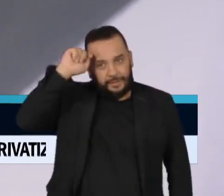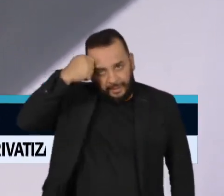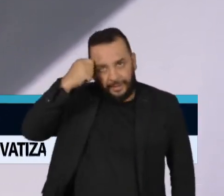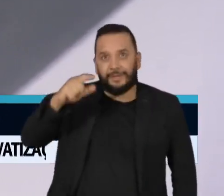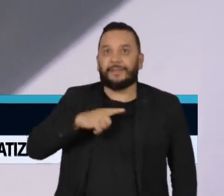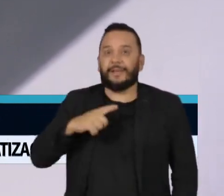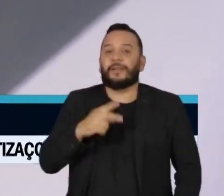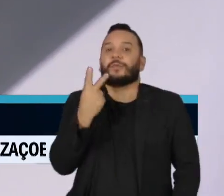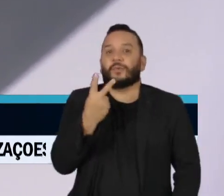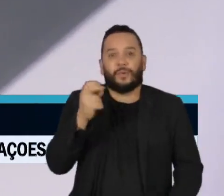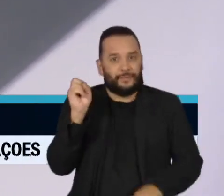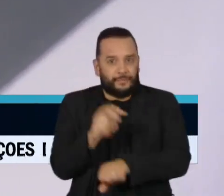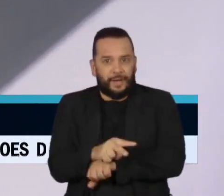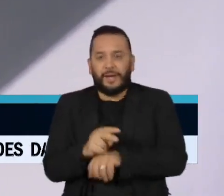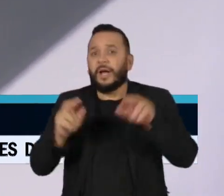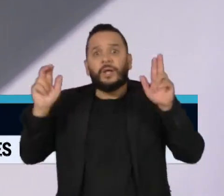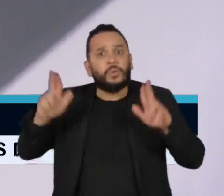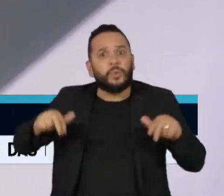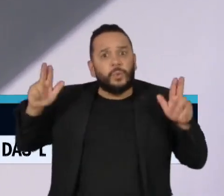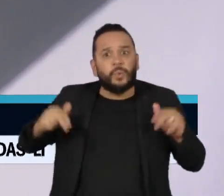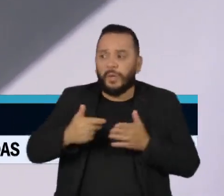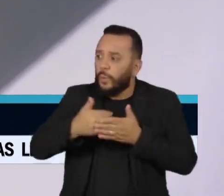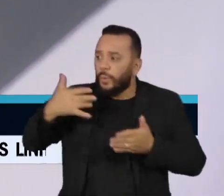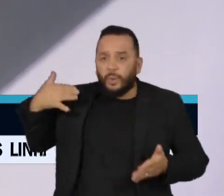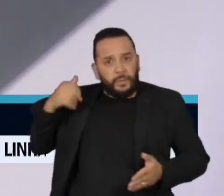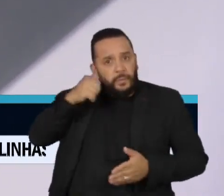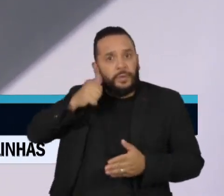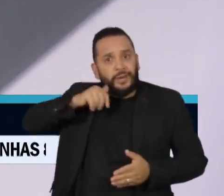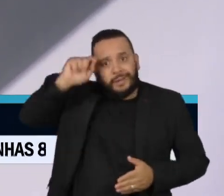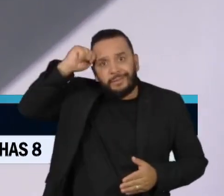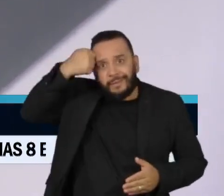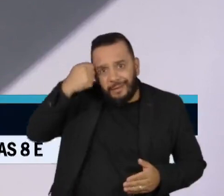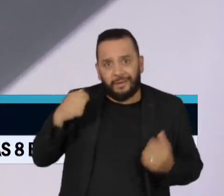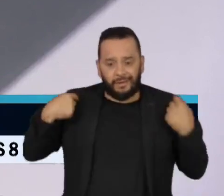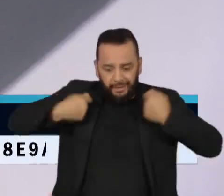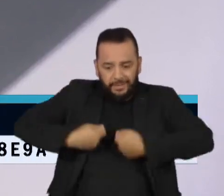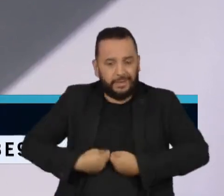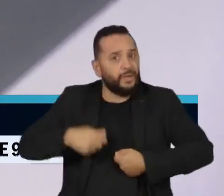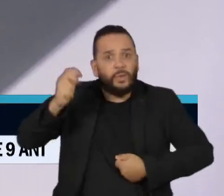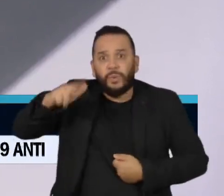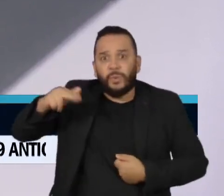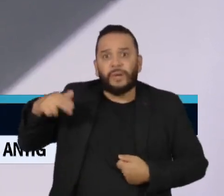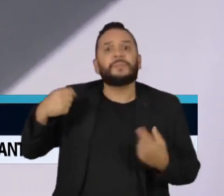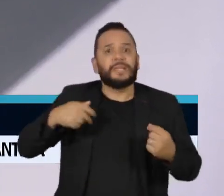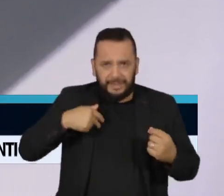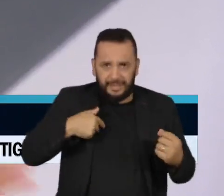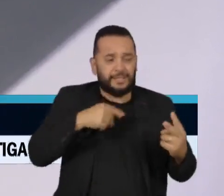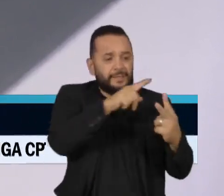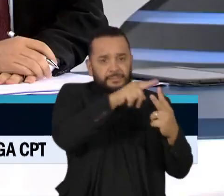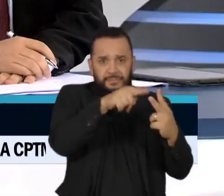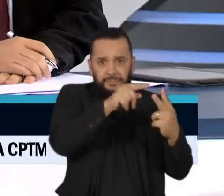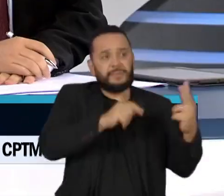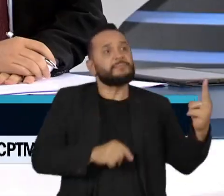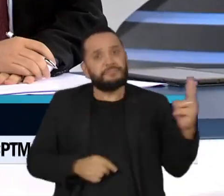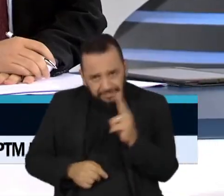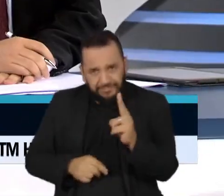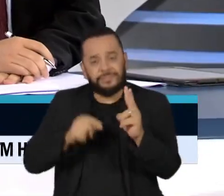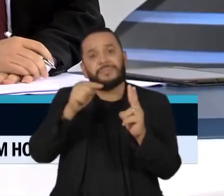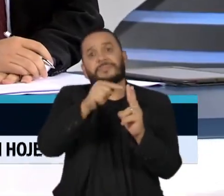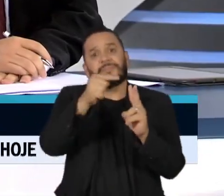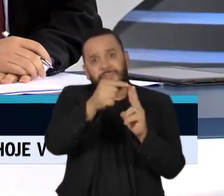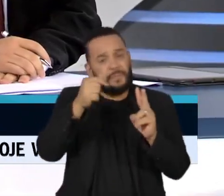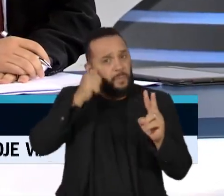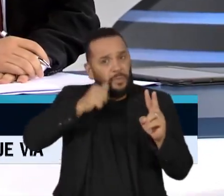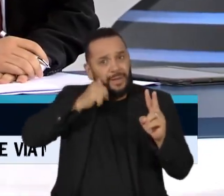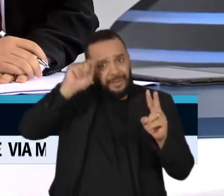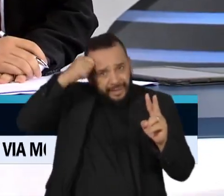duas vagas e nunca tivemos uma mulher negra no Supremo, a gente precisa de duas nomeações de mulheres negras agora, no início desse